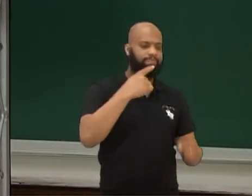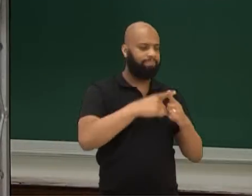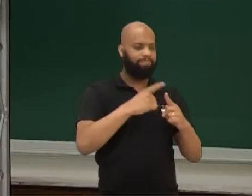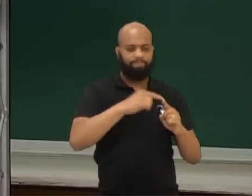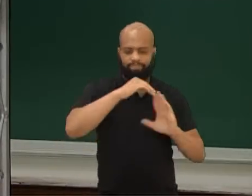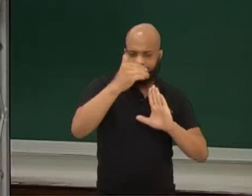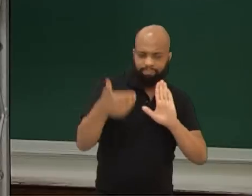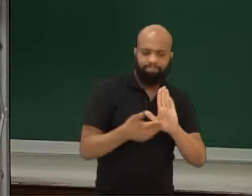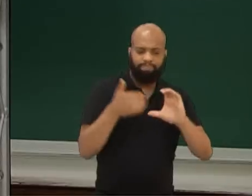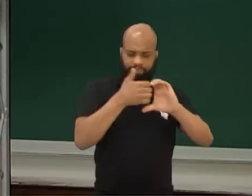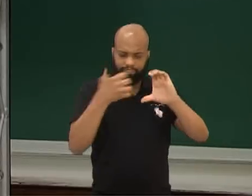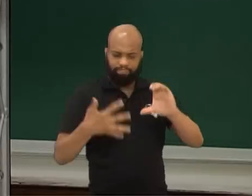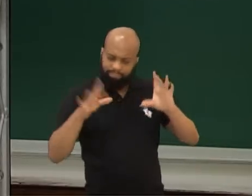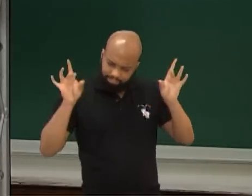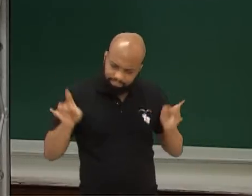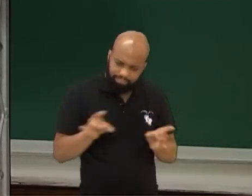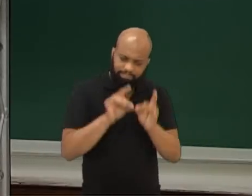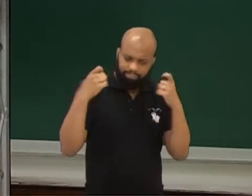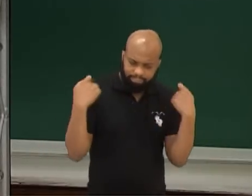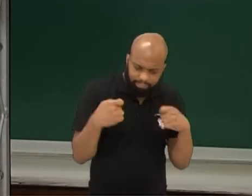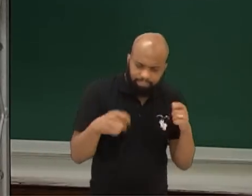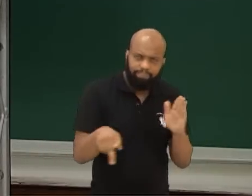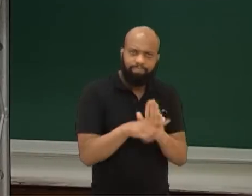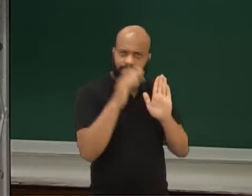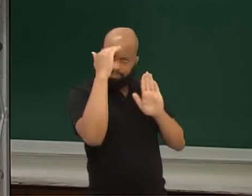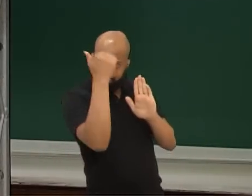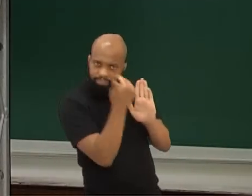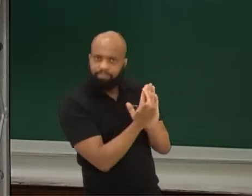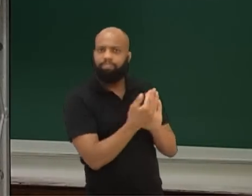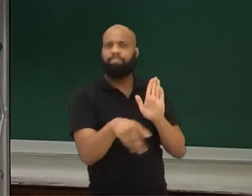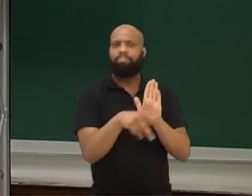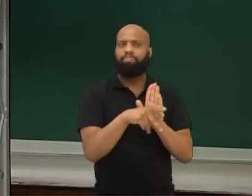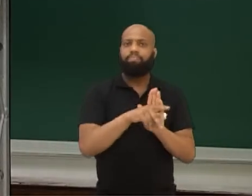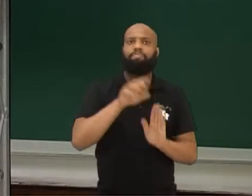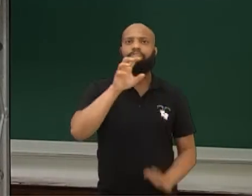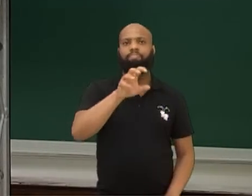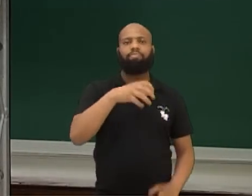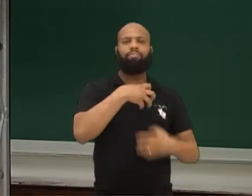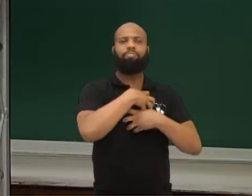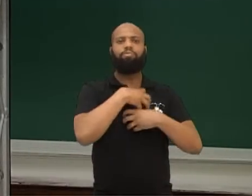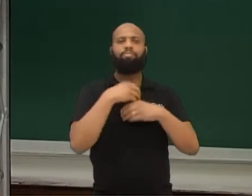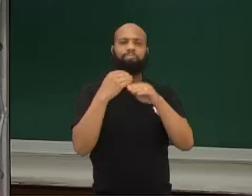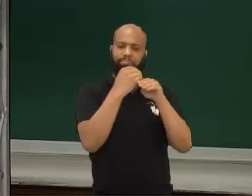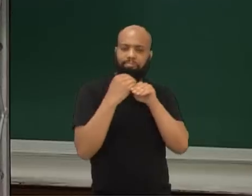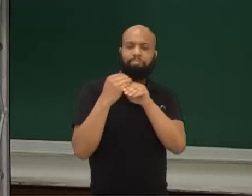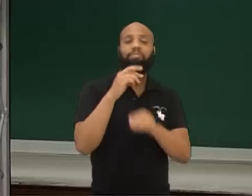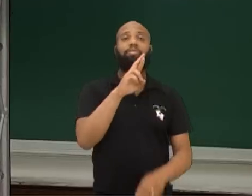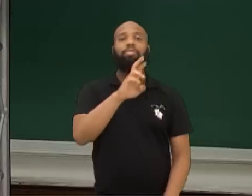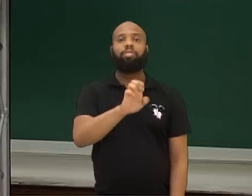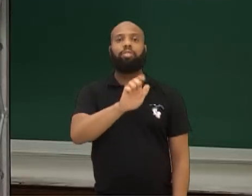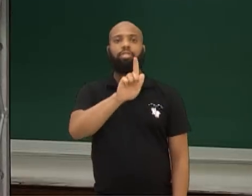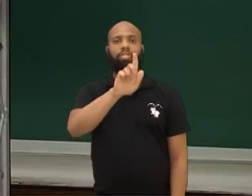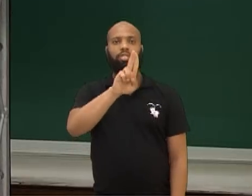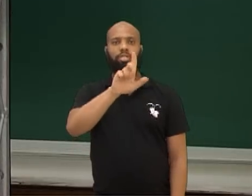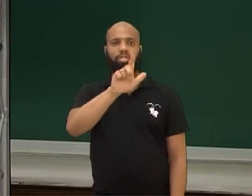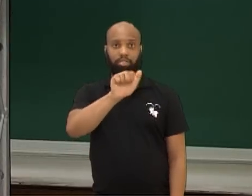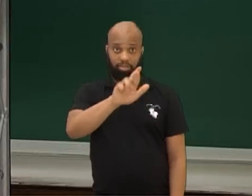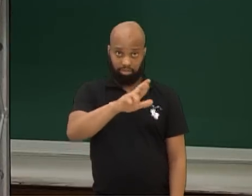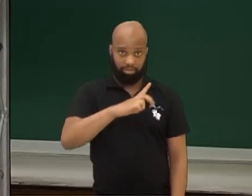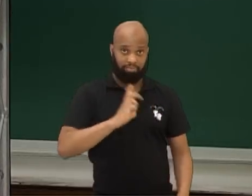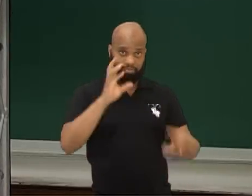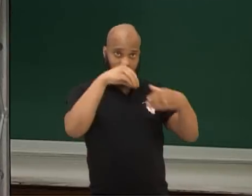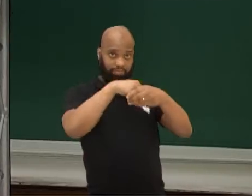todas as nossas condições, vamos dizer assim, para ser um polígono regular. Então, ele tem os três ângulos